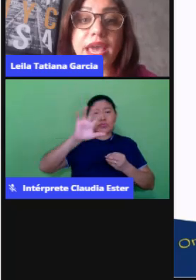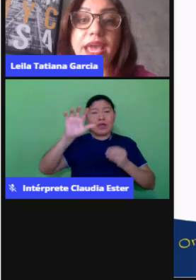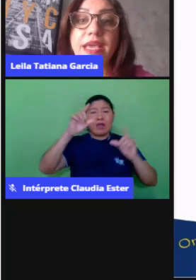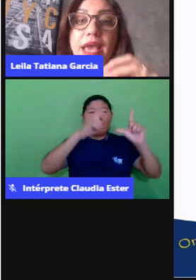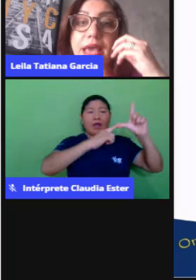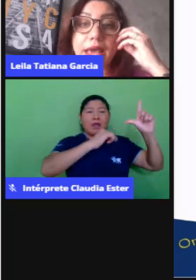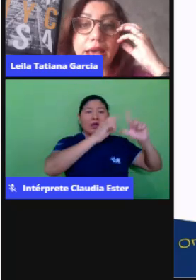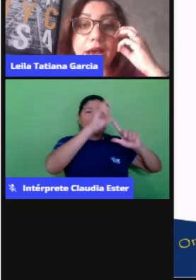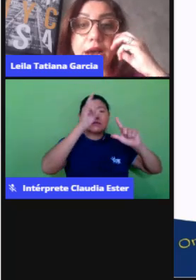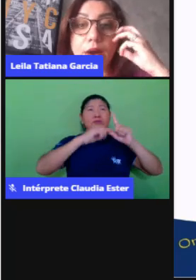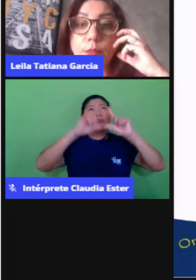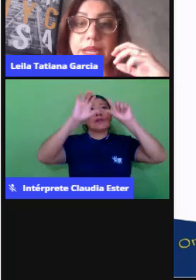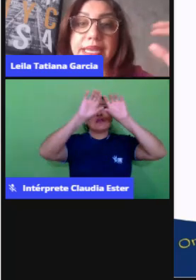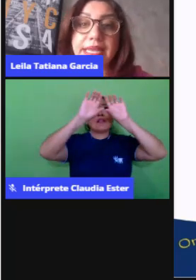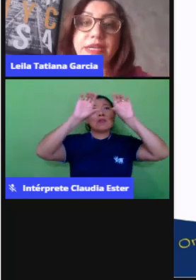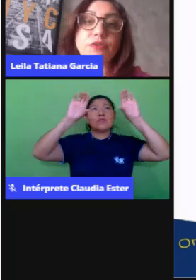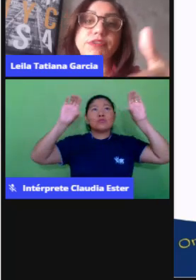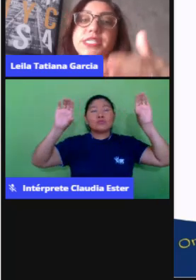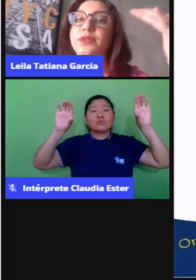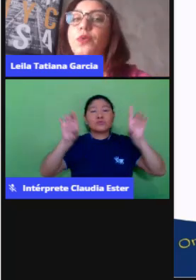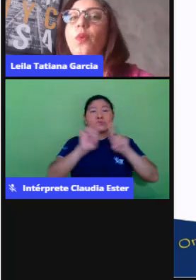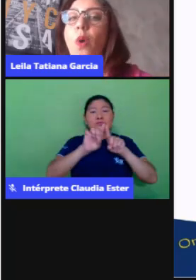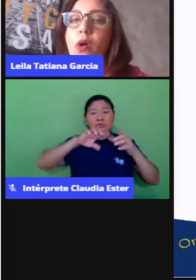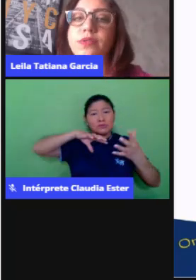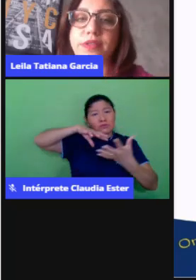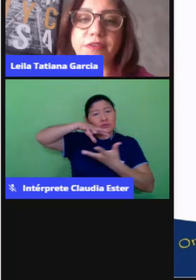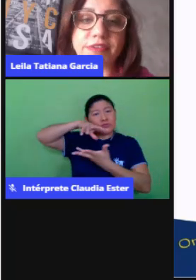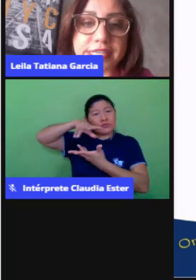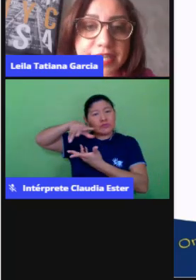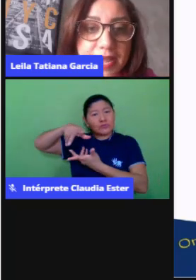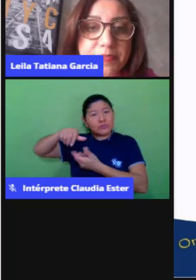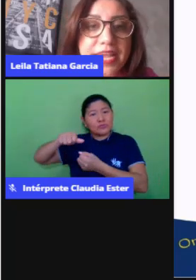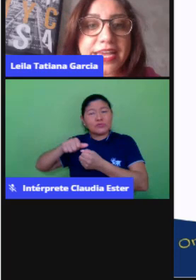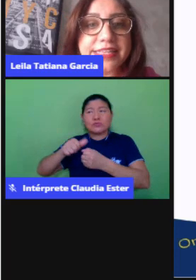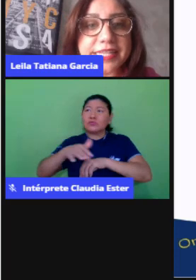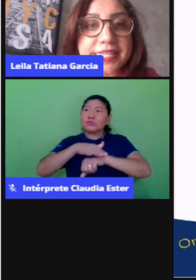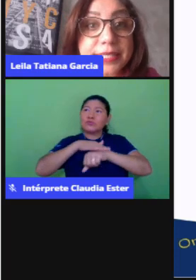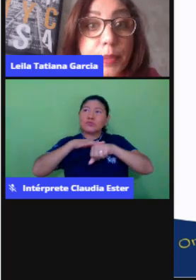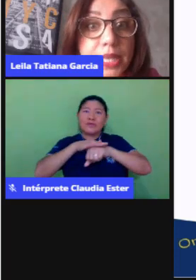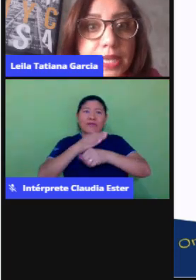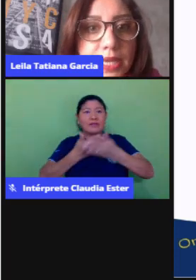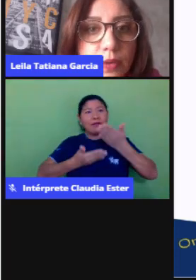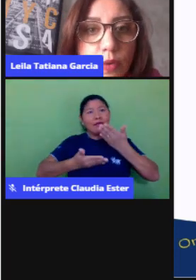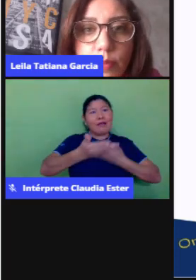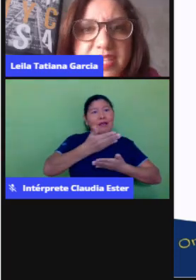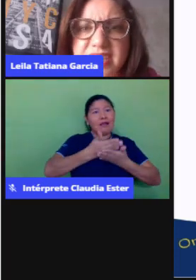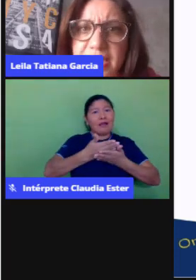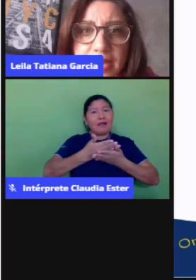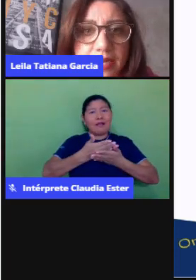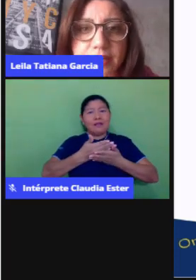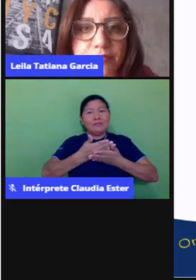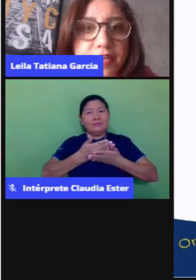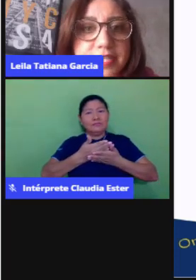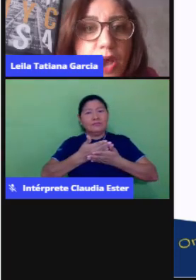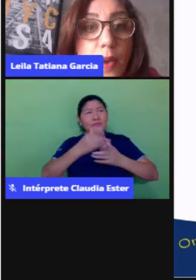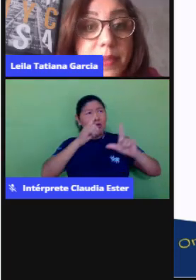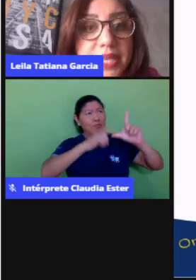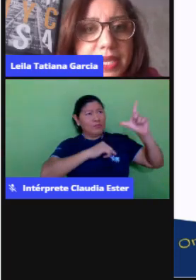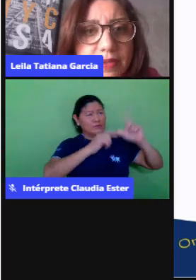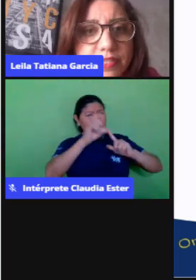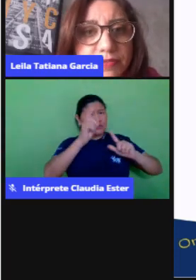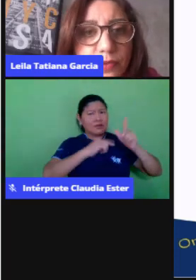ali alguém, um planeta conversando com o outro, talvez, né? Dizendo assim, ou uma estrela,